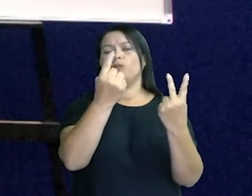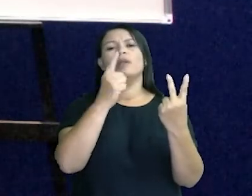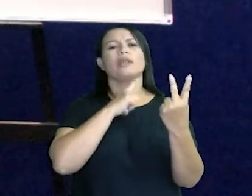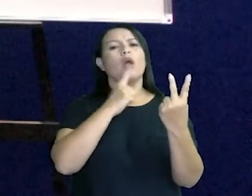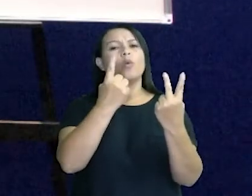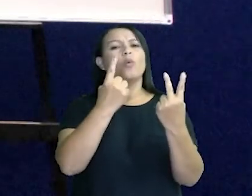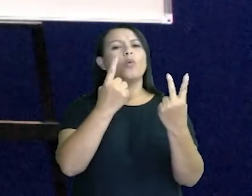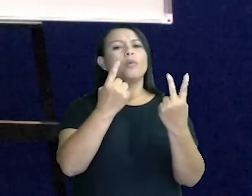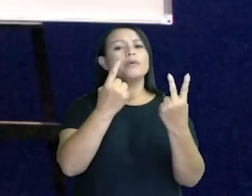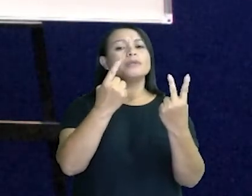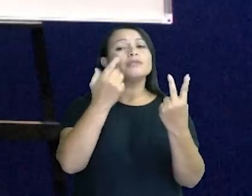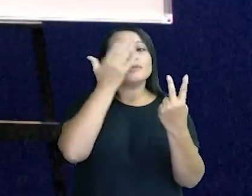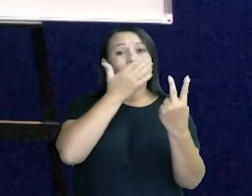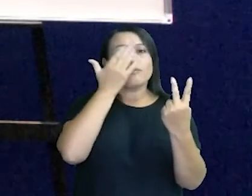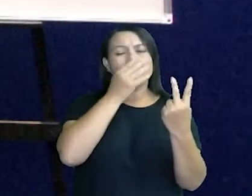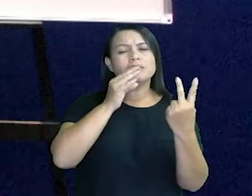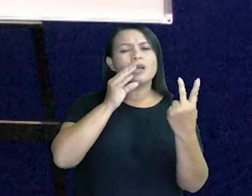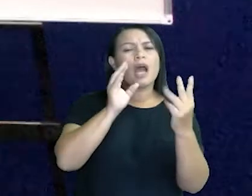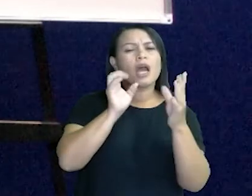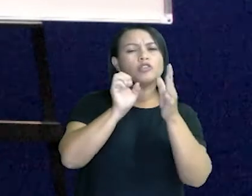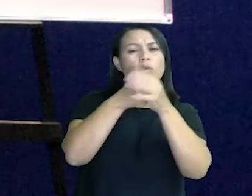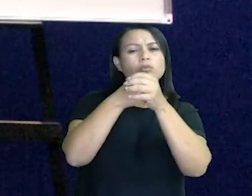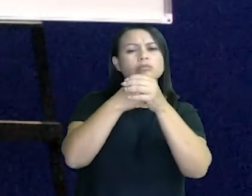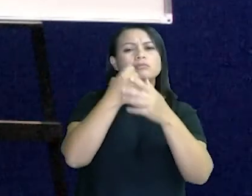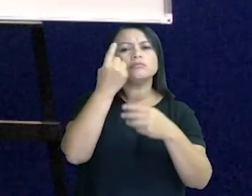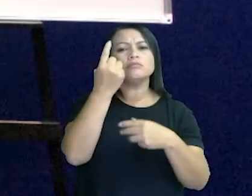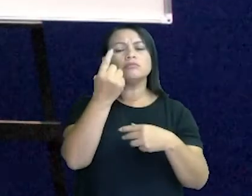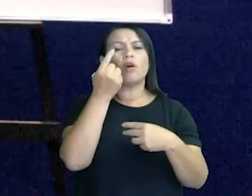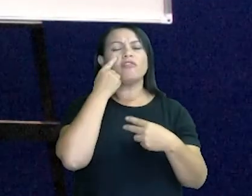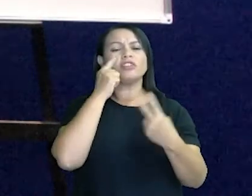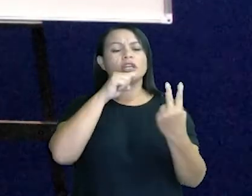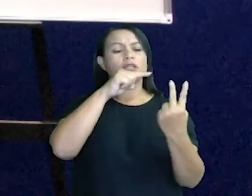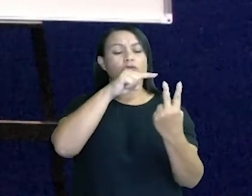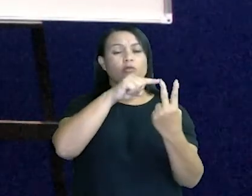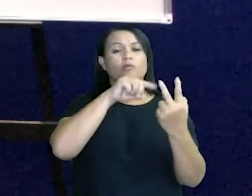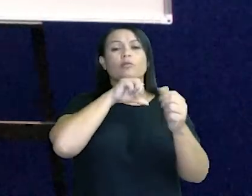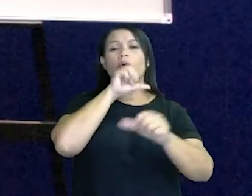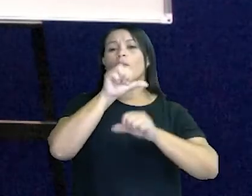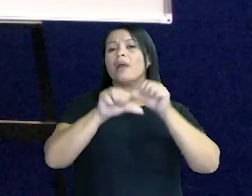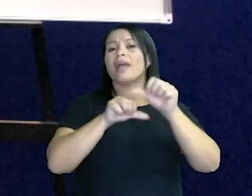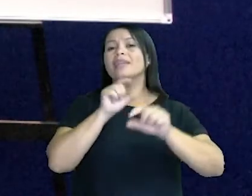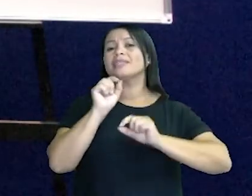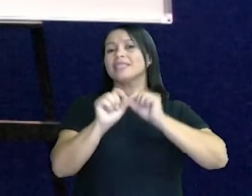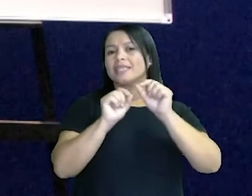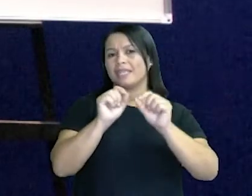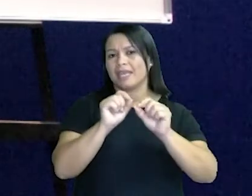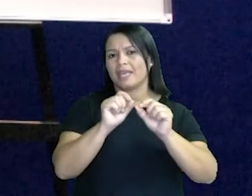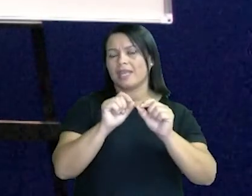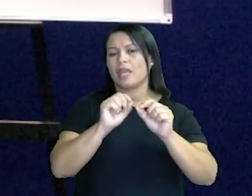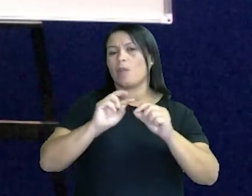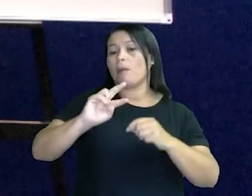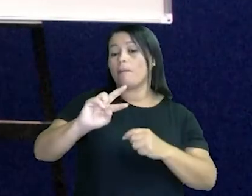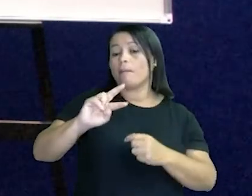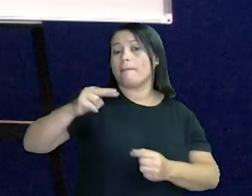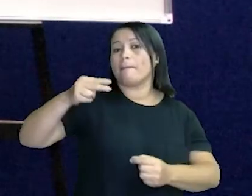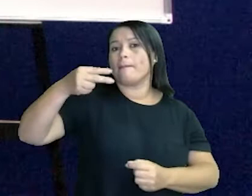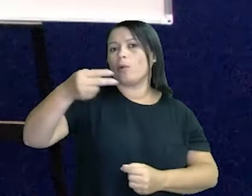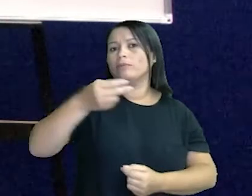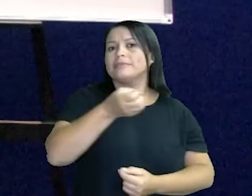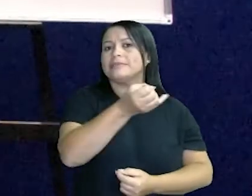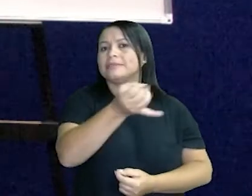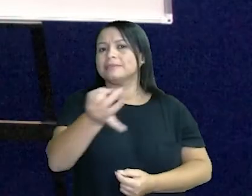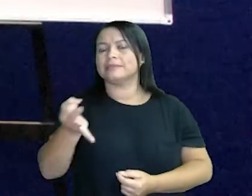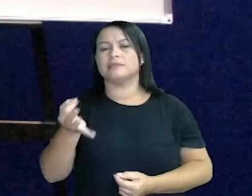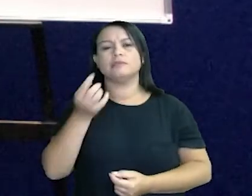Tá certo vamos transformar essa raiz aqui ó em uma potência